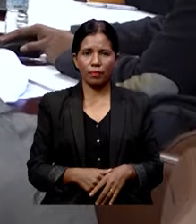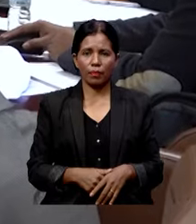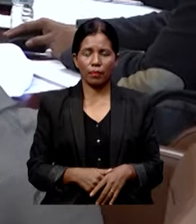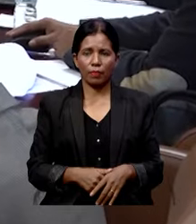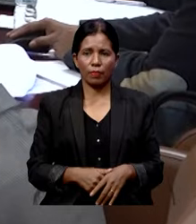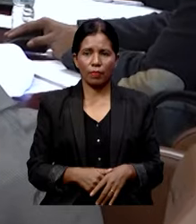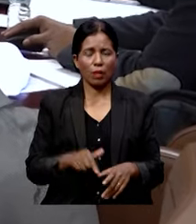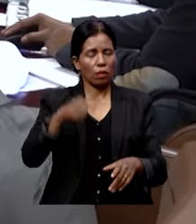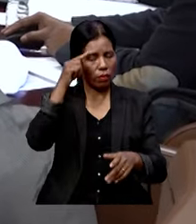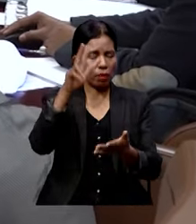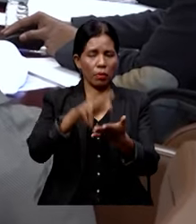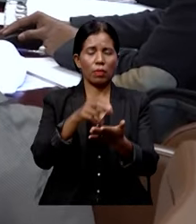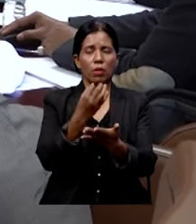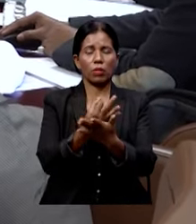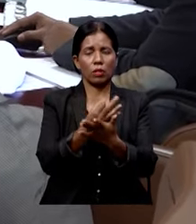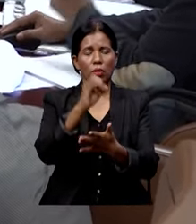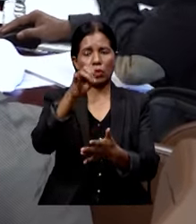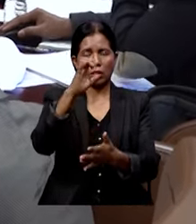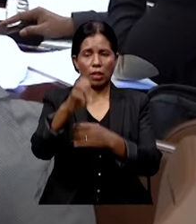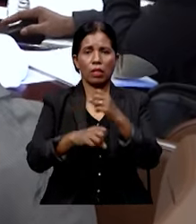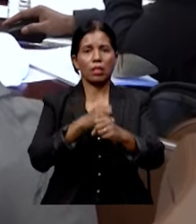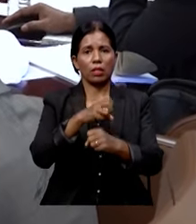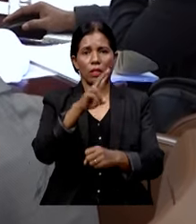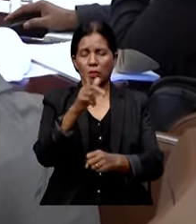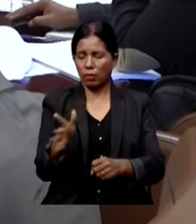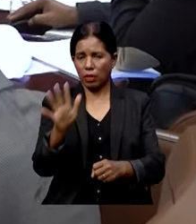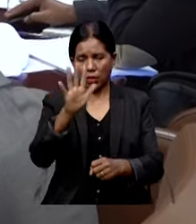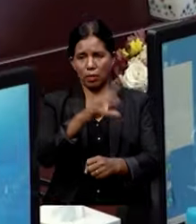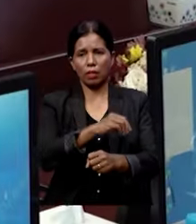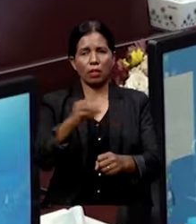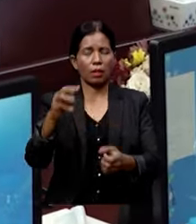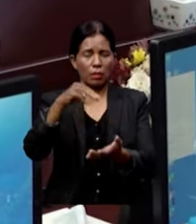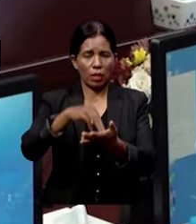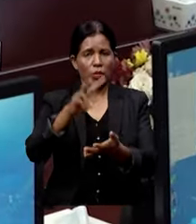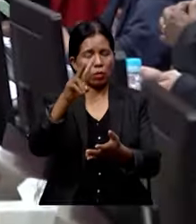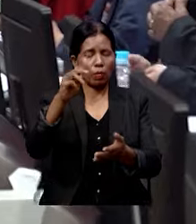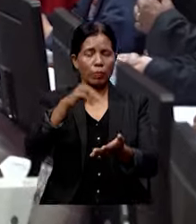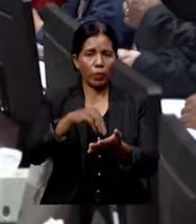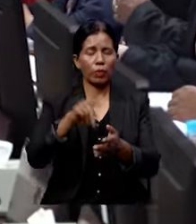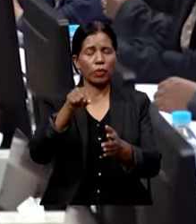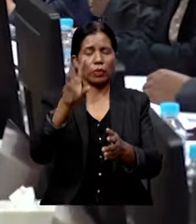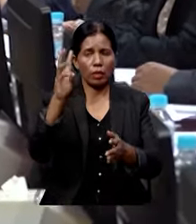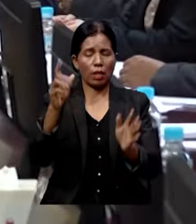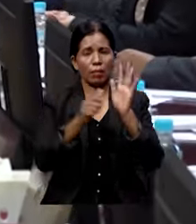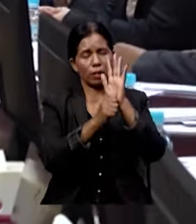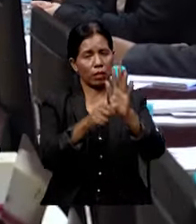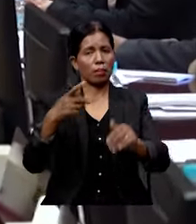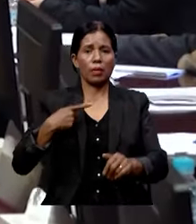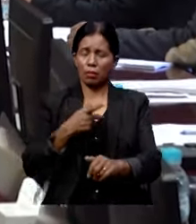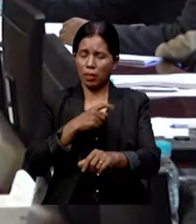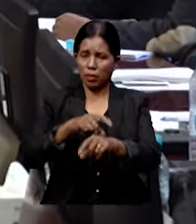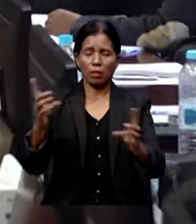O governo aprova o orçamento geral estado tinang ringroron na Lima o montante global bilhão rua ponto nen no apresenta ona iha parlamento nacional atual